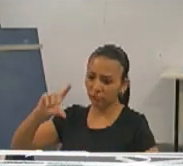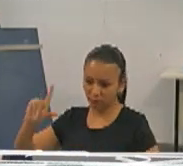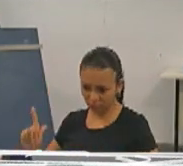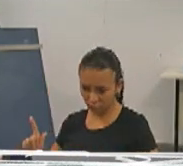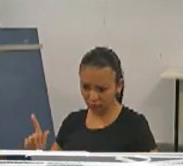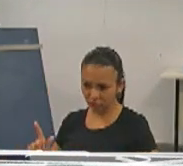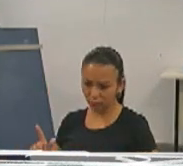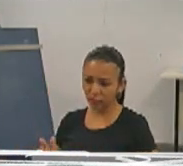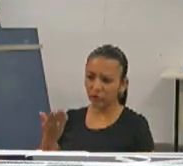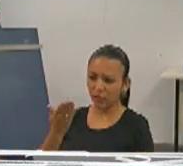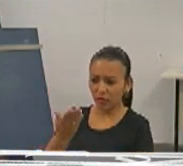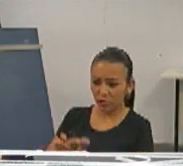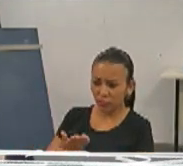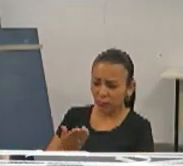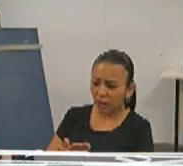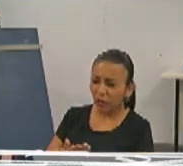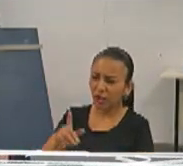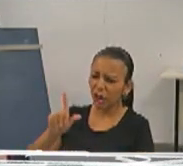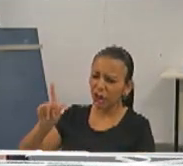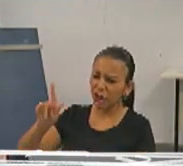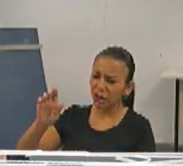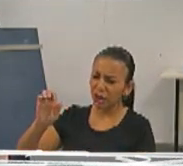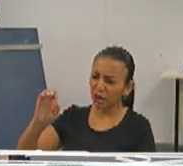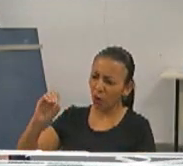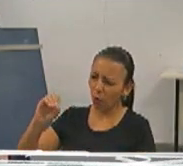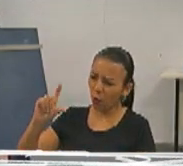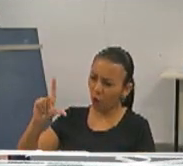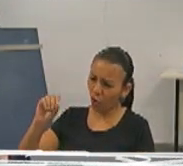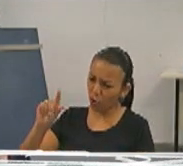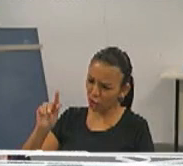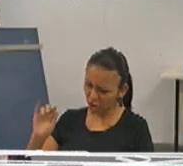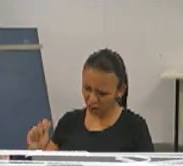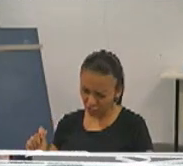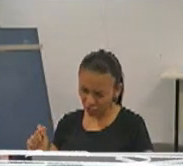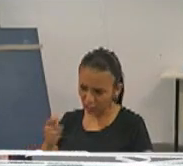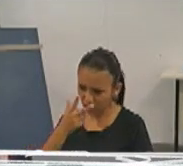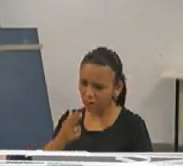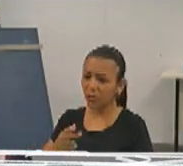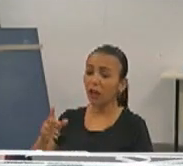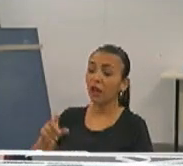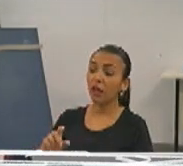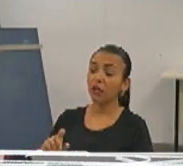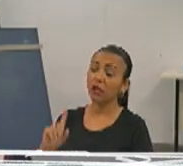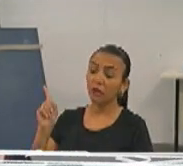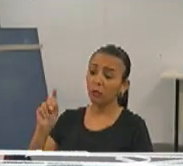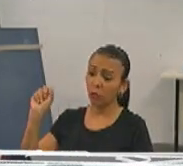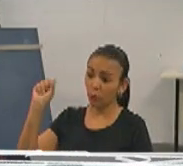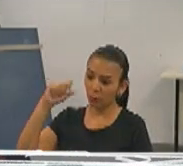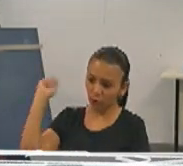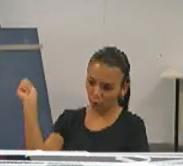geologia no Rio Grande do Sul, né? Fiz a graduação na Unicinos,